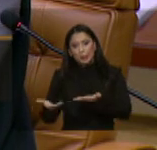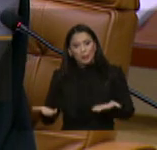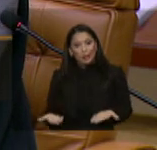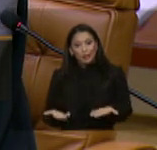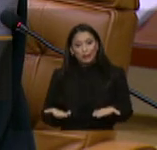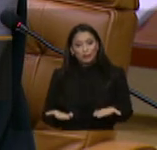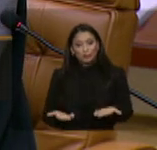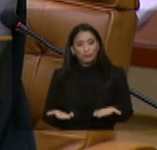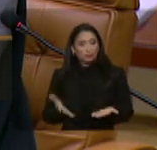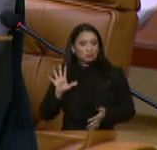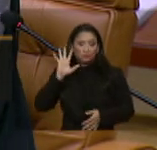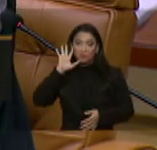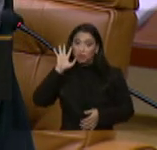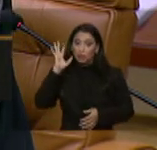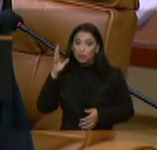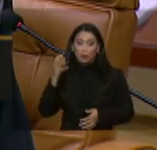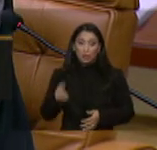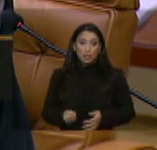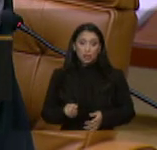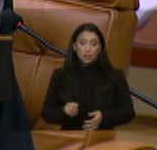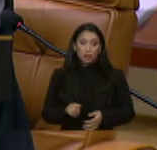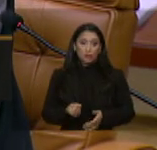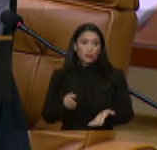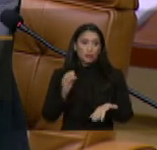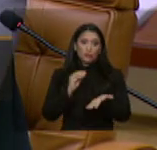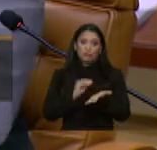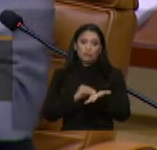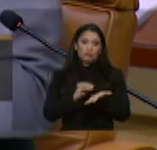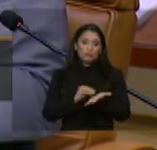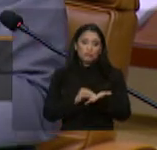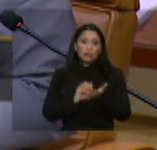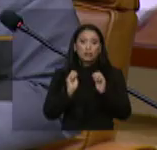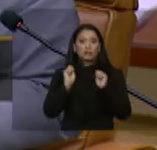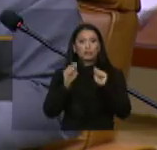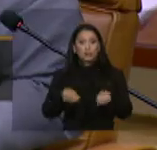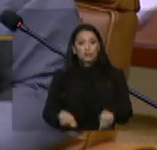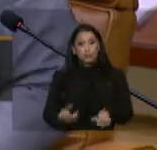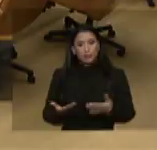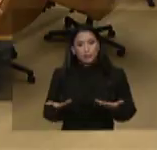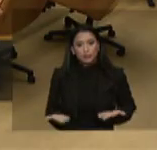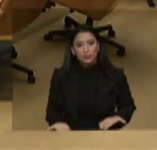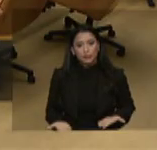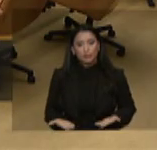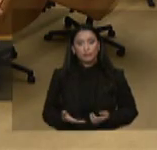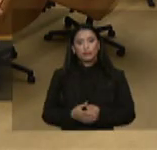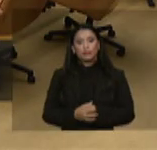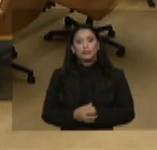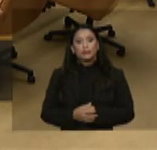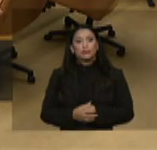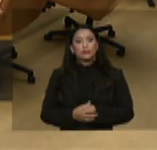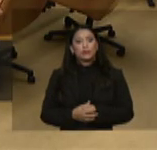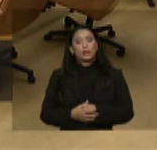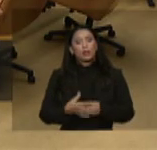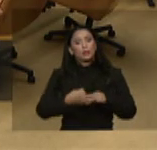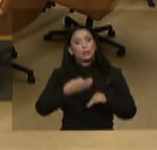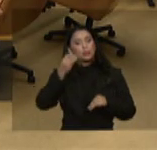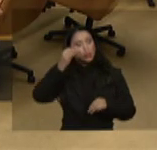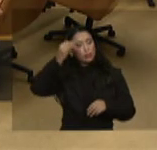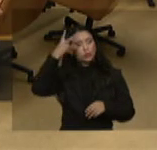nós vamos tá é de forma é ineficiente só para fazer justiça um grande